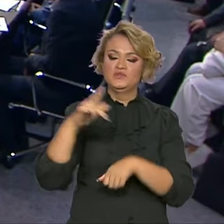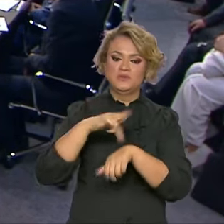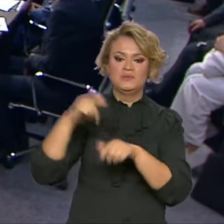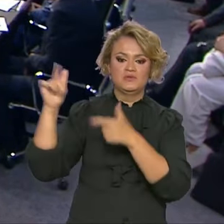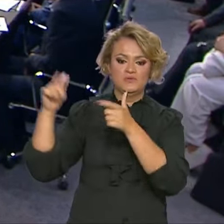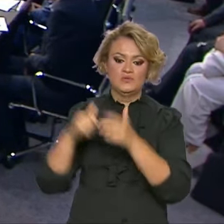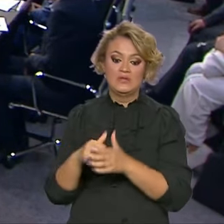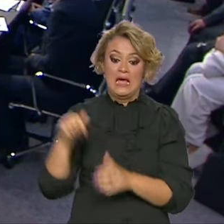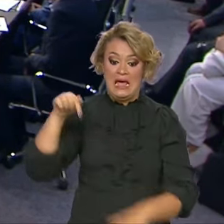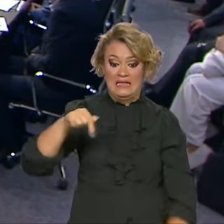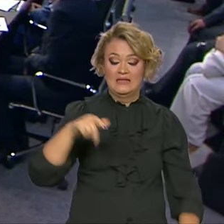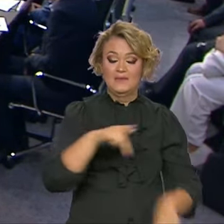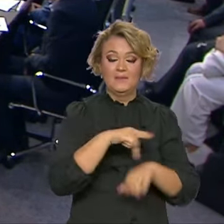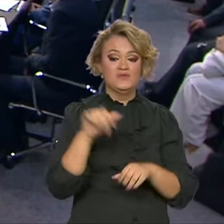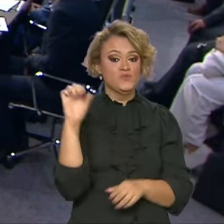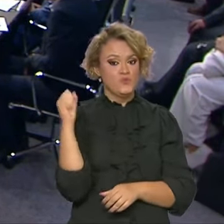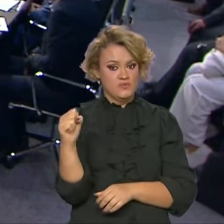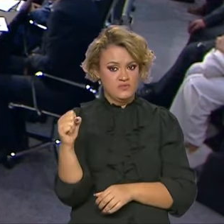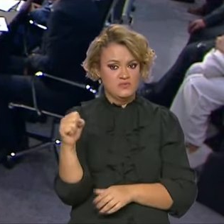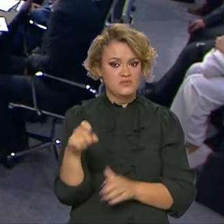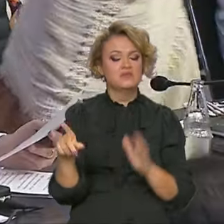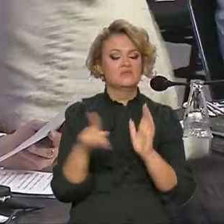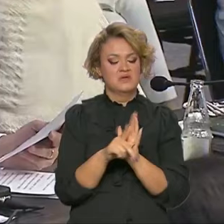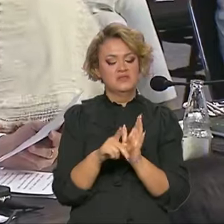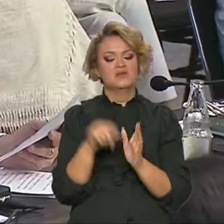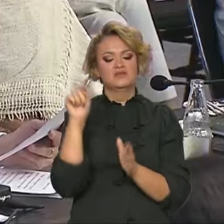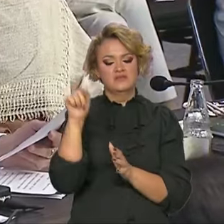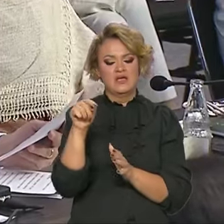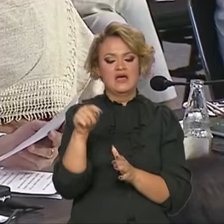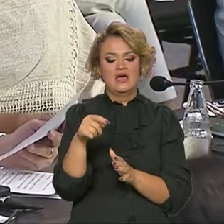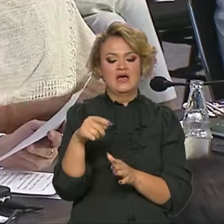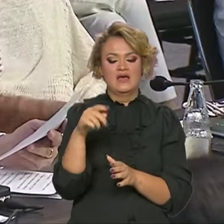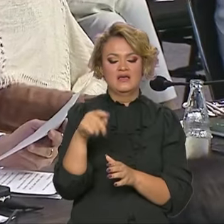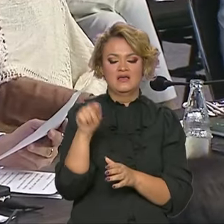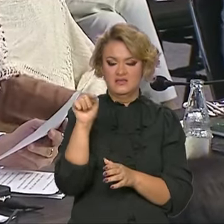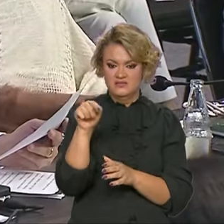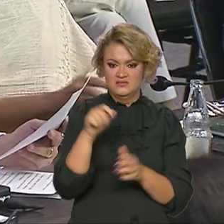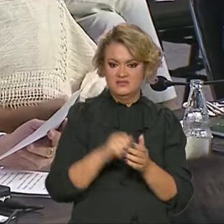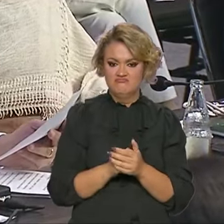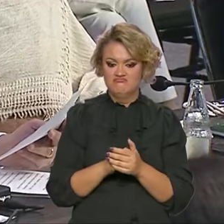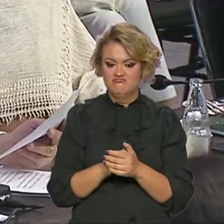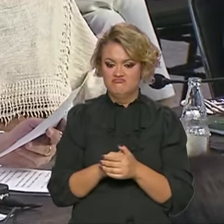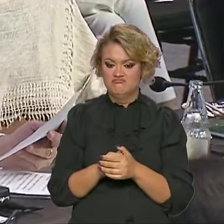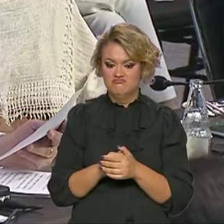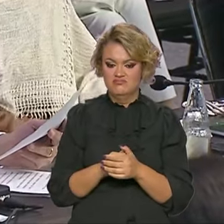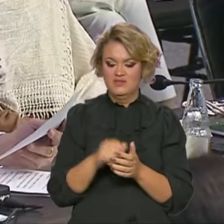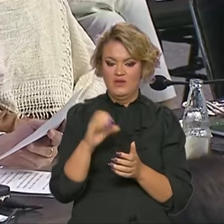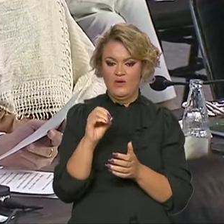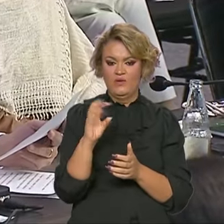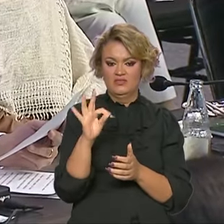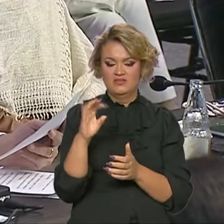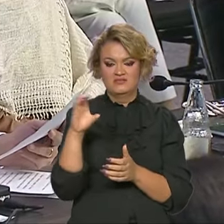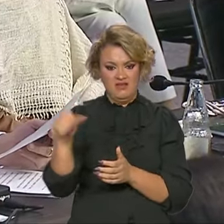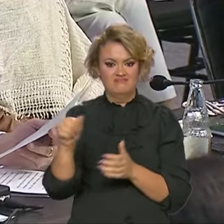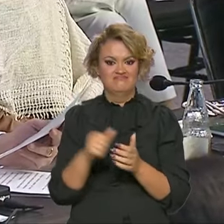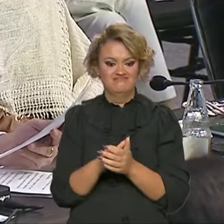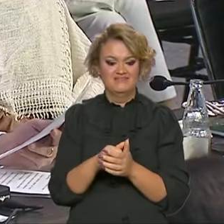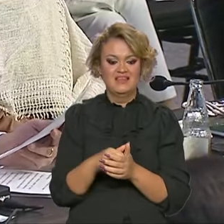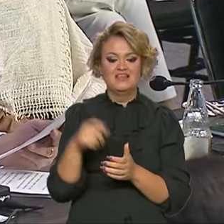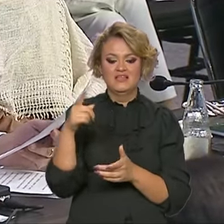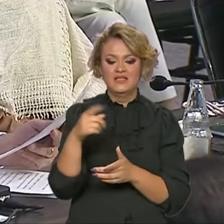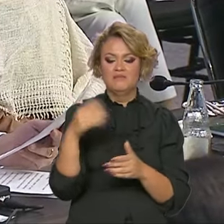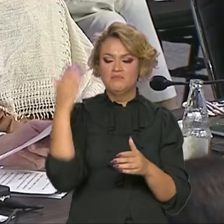8 países que integram a Organização do Tratado da Cooperação Amazônica, a OTCA,